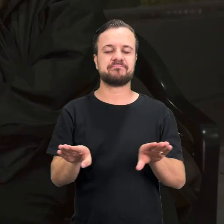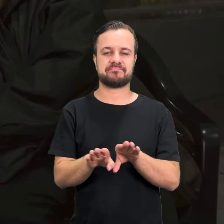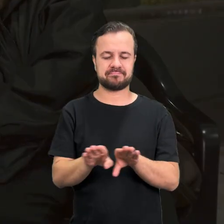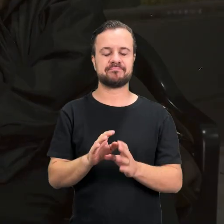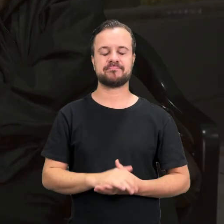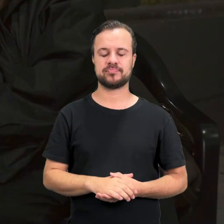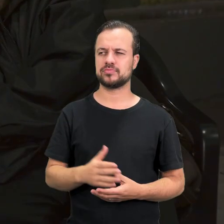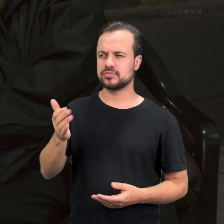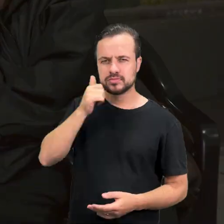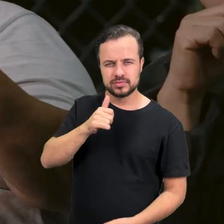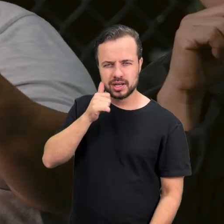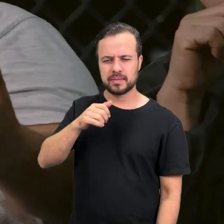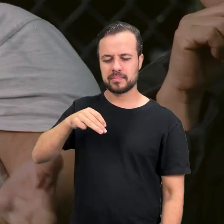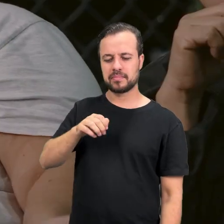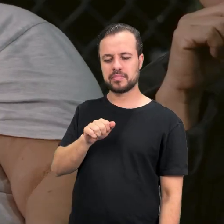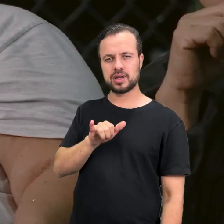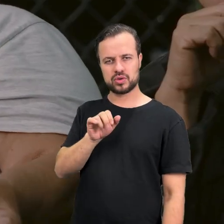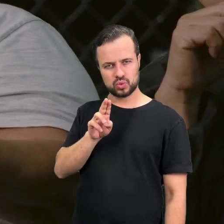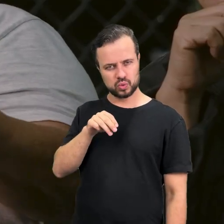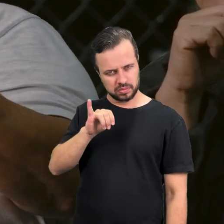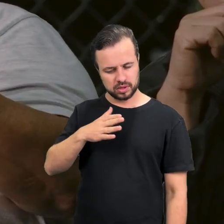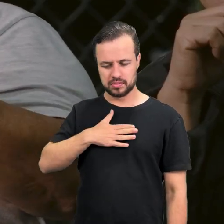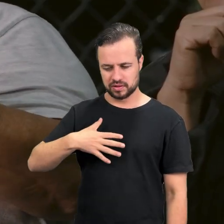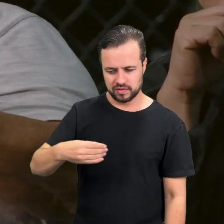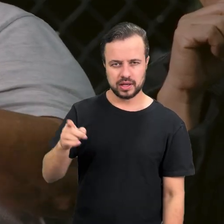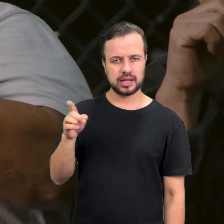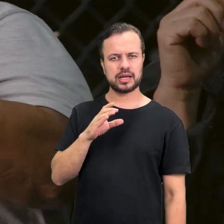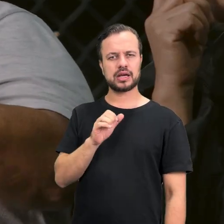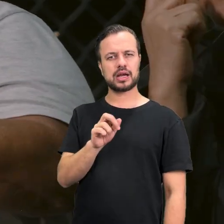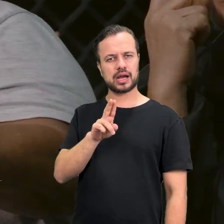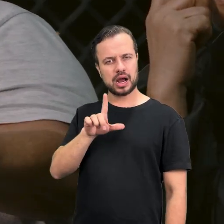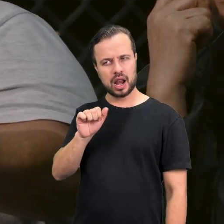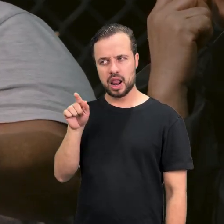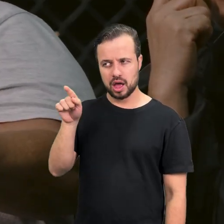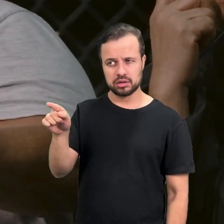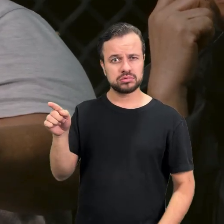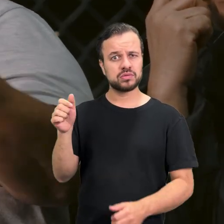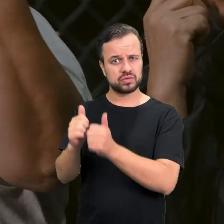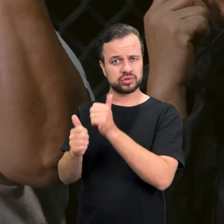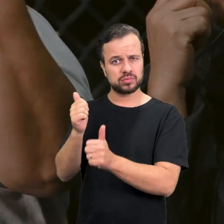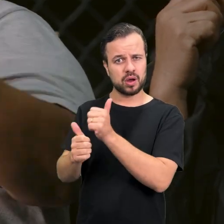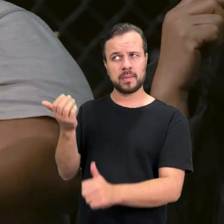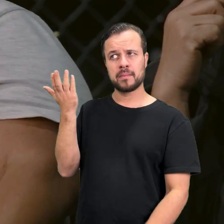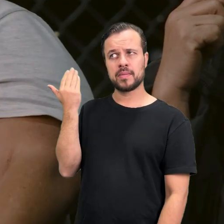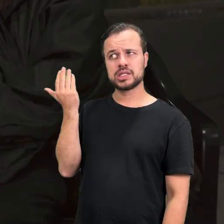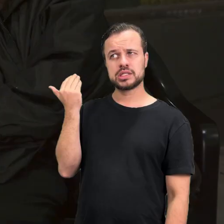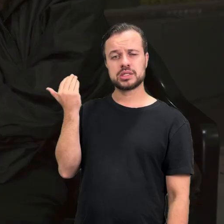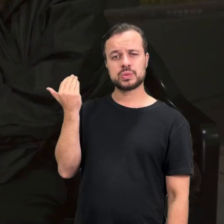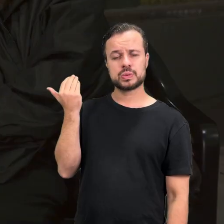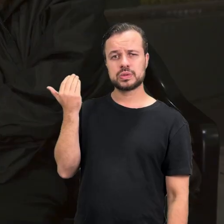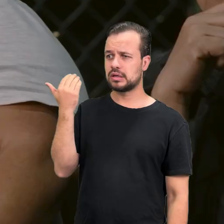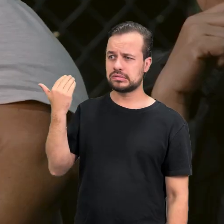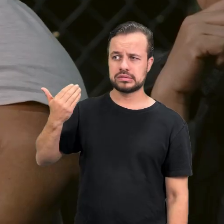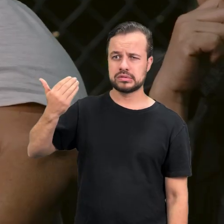A Mayumi, a minha filha, a Carla, né? Jogava muito, que hoje ela não joga mais. São a idade delas, mas são